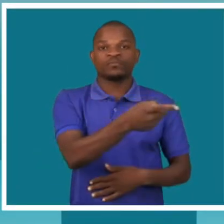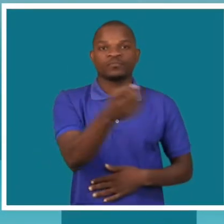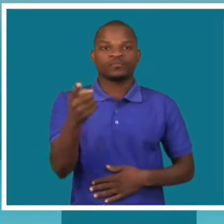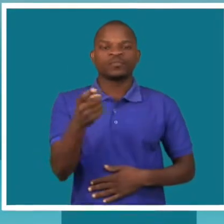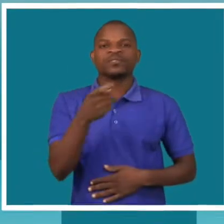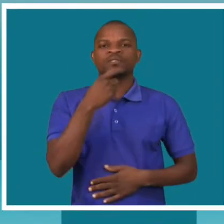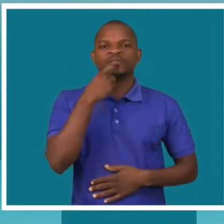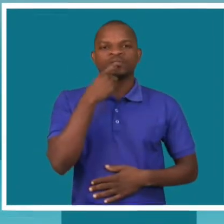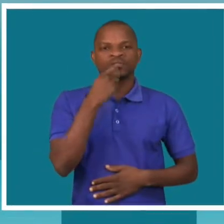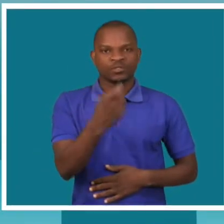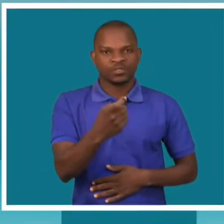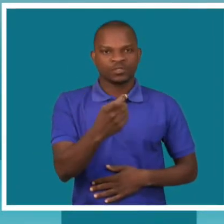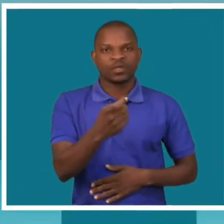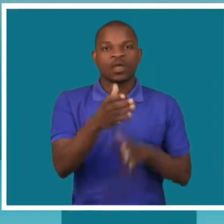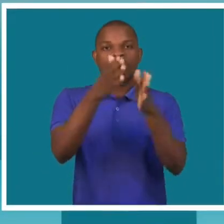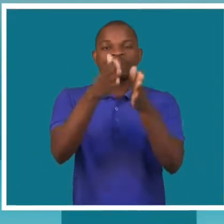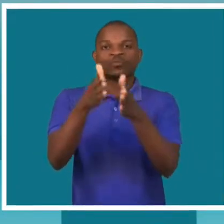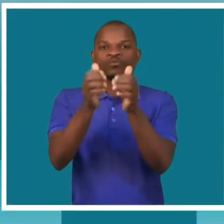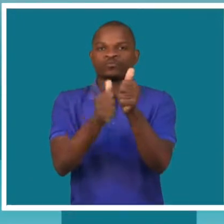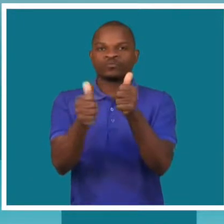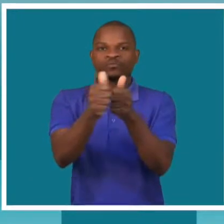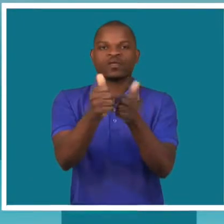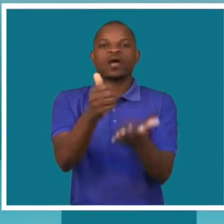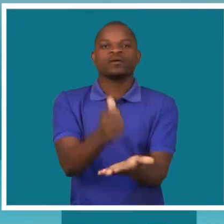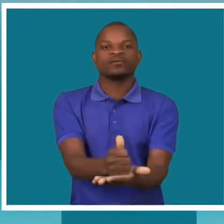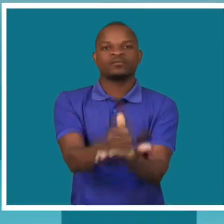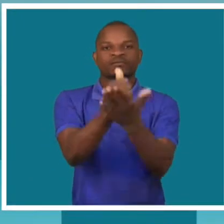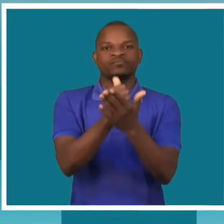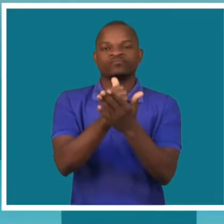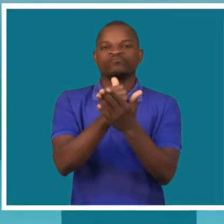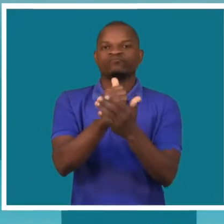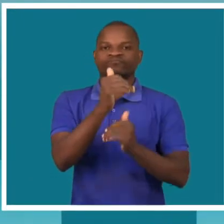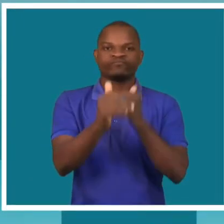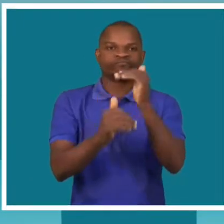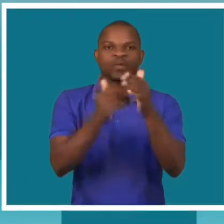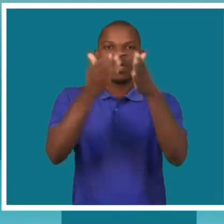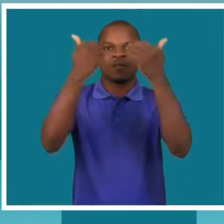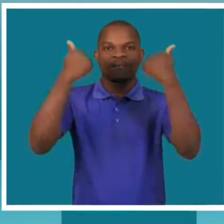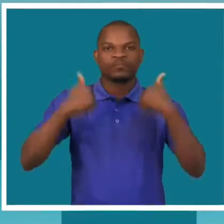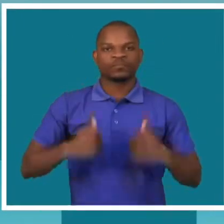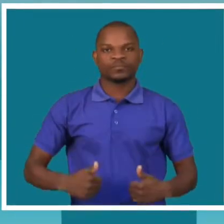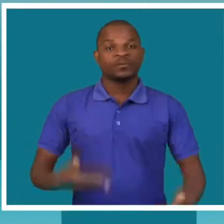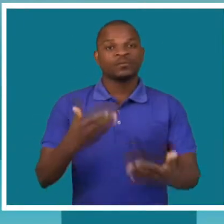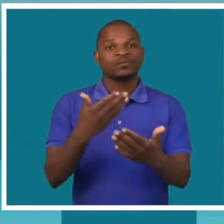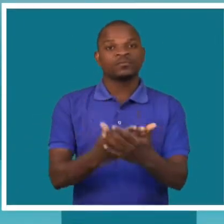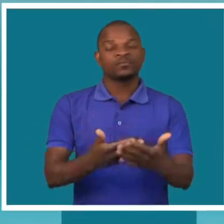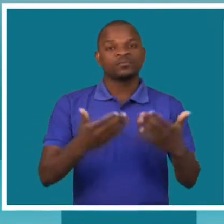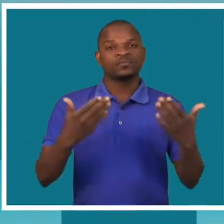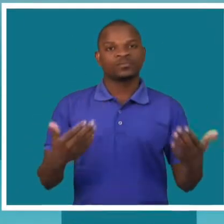Eles consideram que o agenciamento ajuda no desempenho dos jogadores.